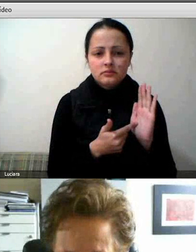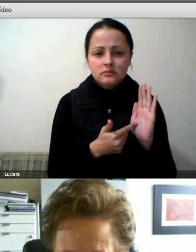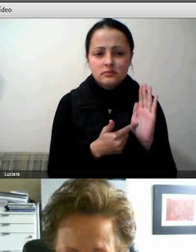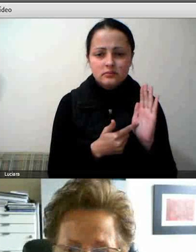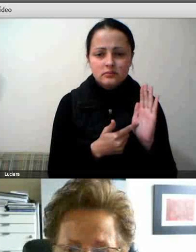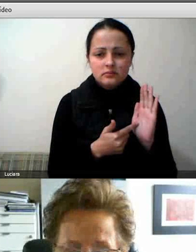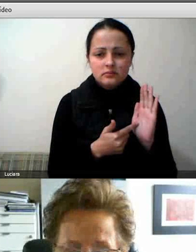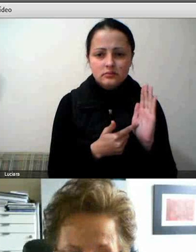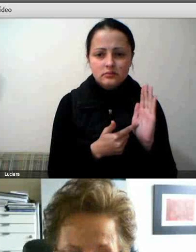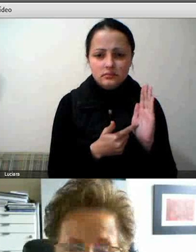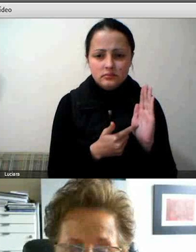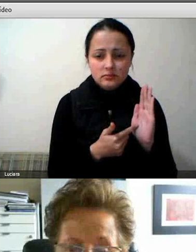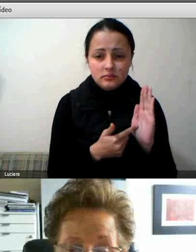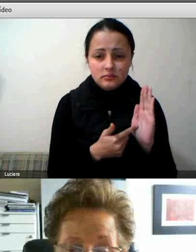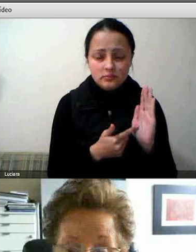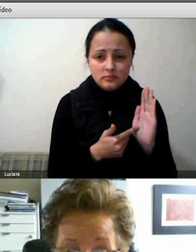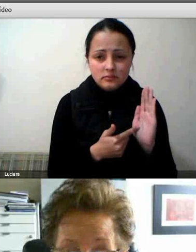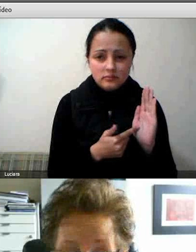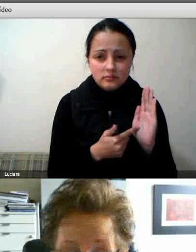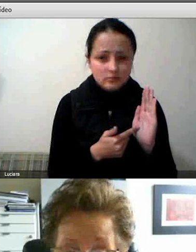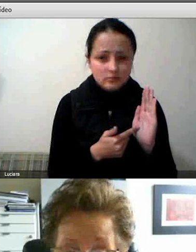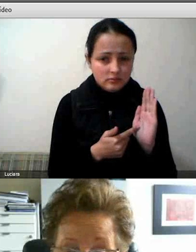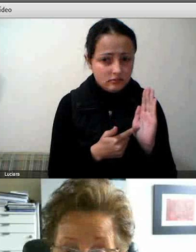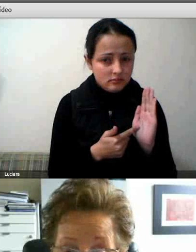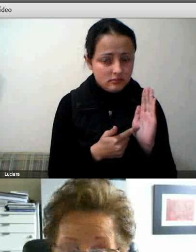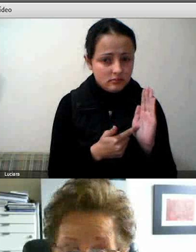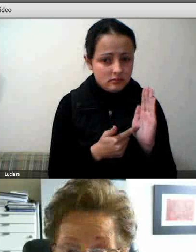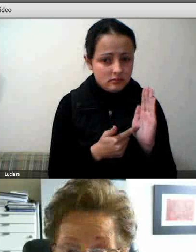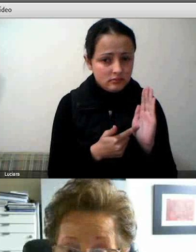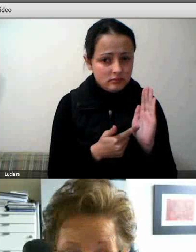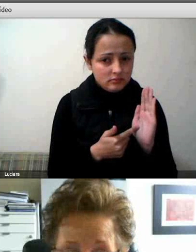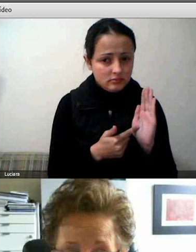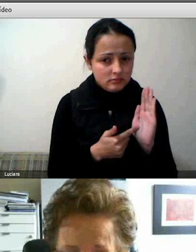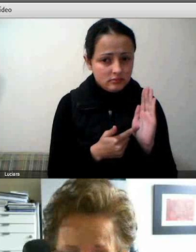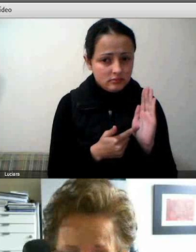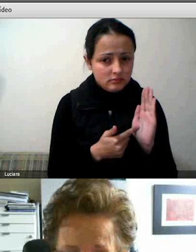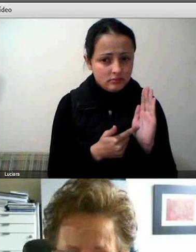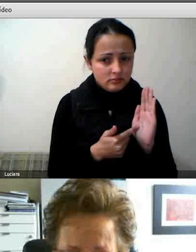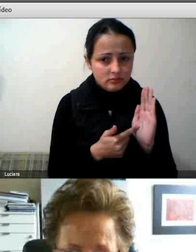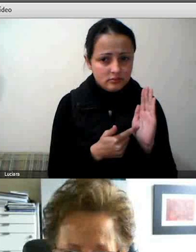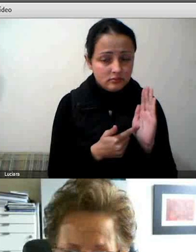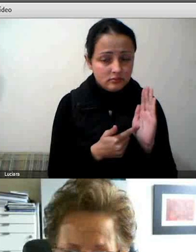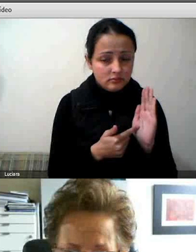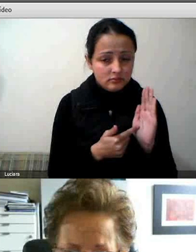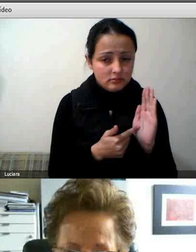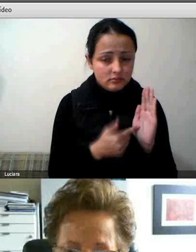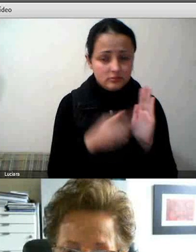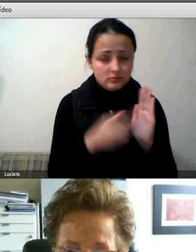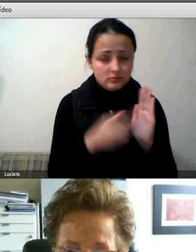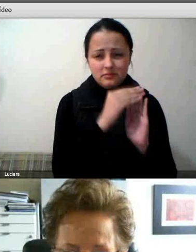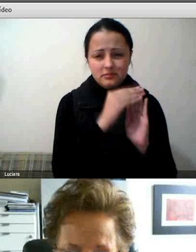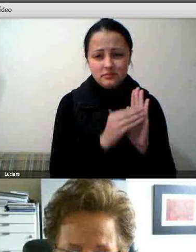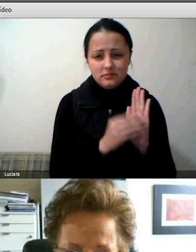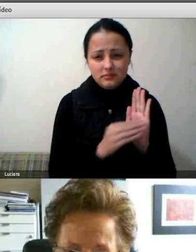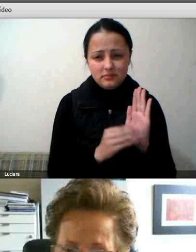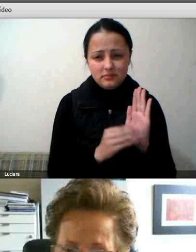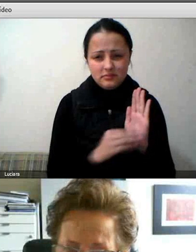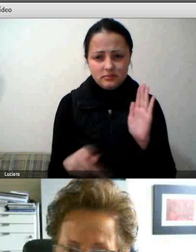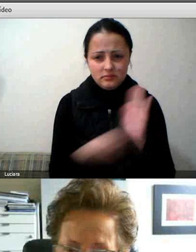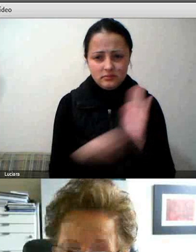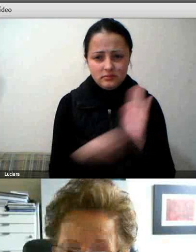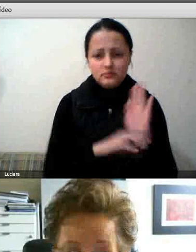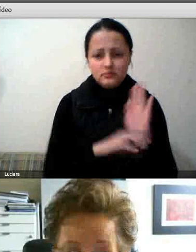dos parâmetros curriculares nacionais, para organizar o currículo das escolas, das